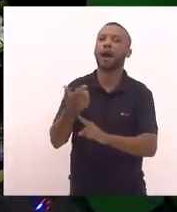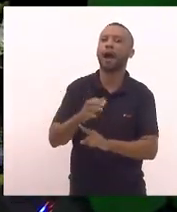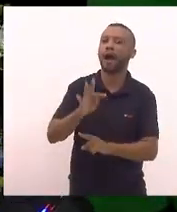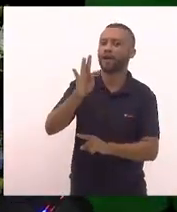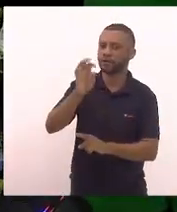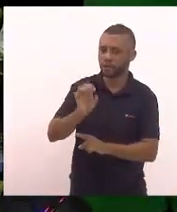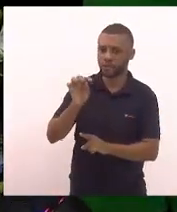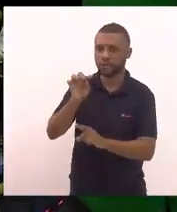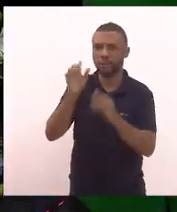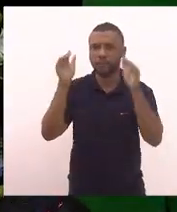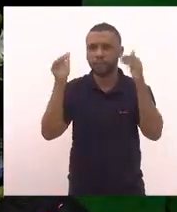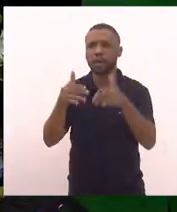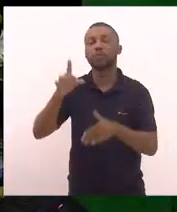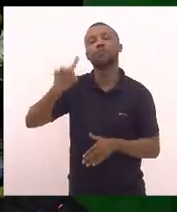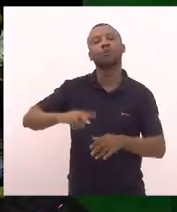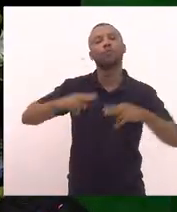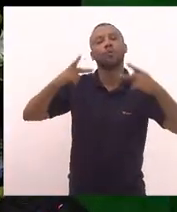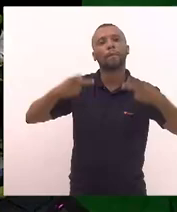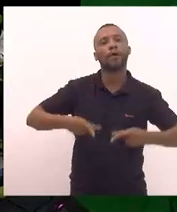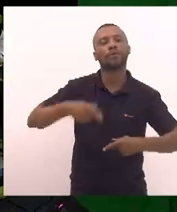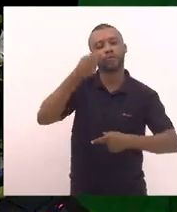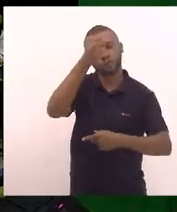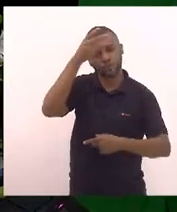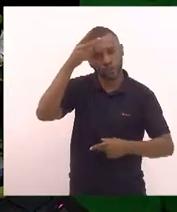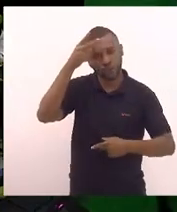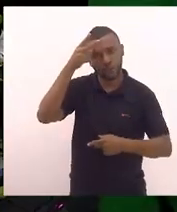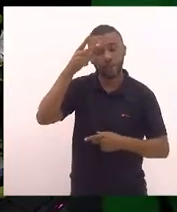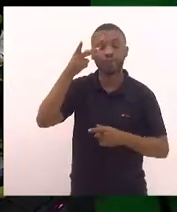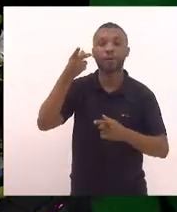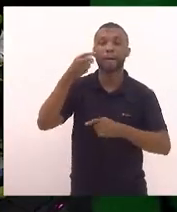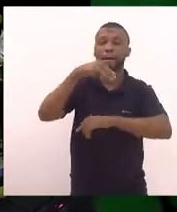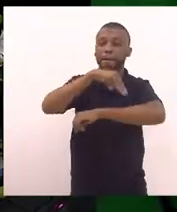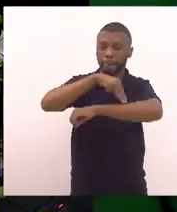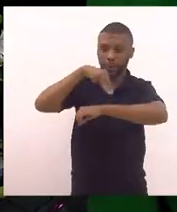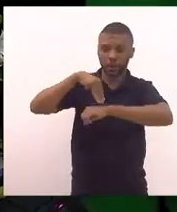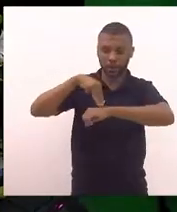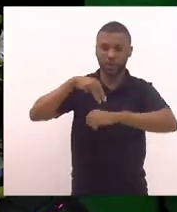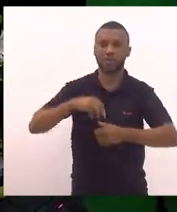pautado nos direitos humanos do município de Macaé.